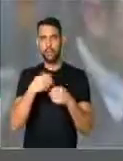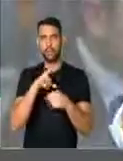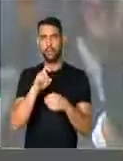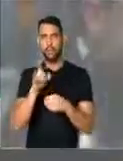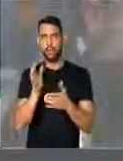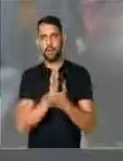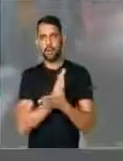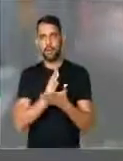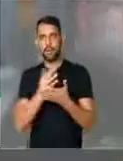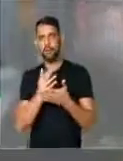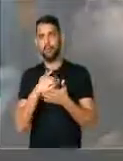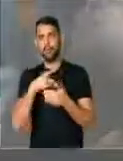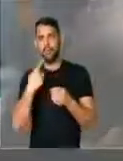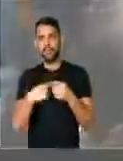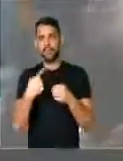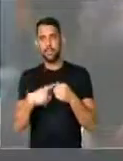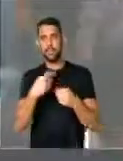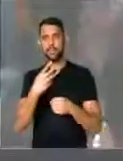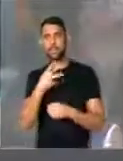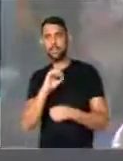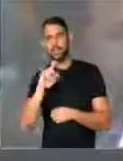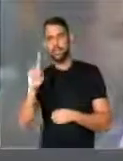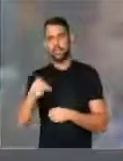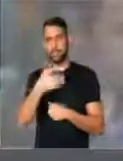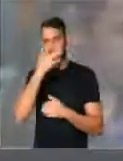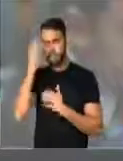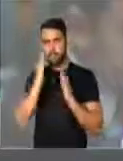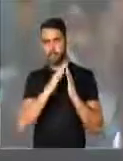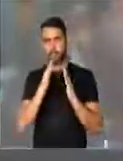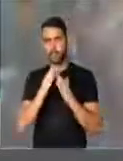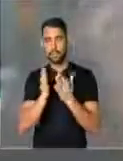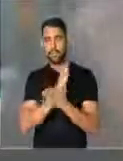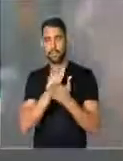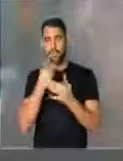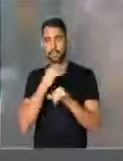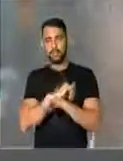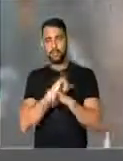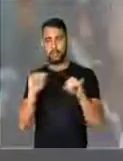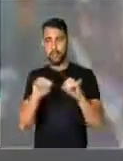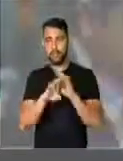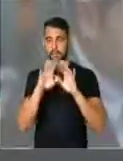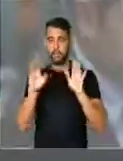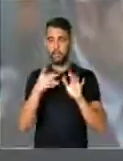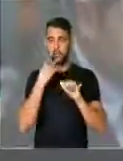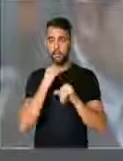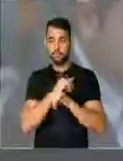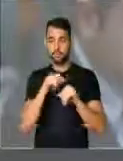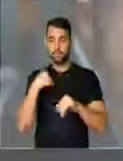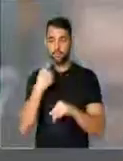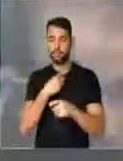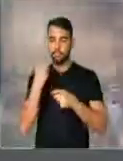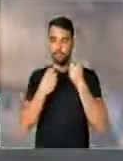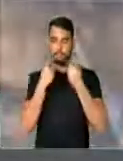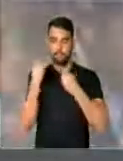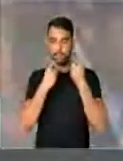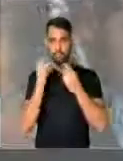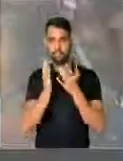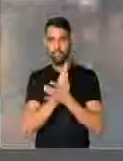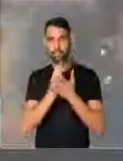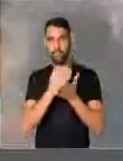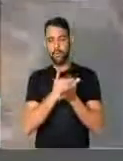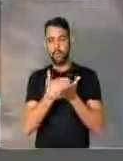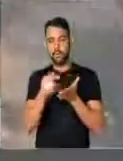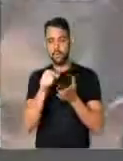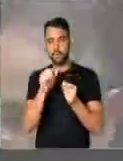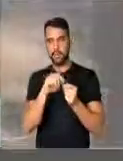Santa Bárbara na ordem de uma cidade de 300 mil pessoas. Então, eu quero deixar registrado aqui a nossa preocupação.